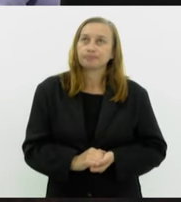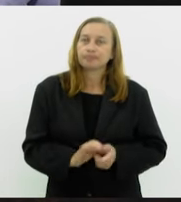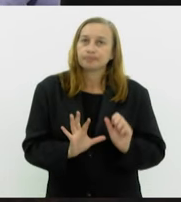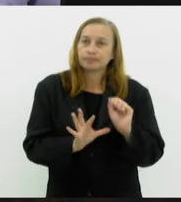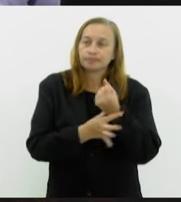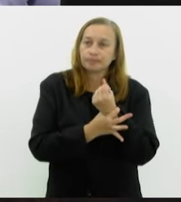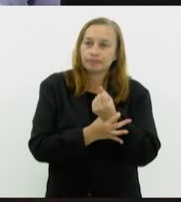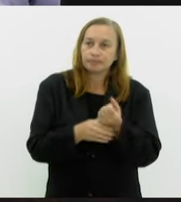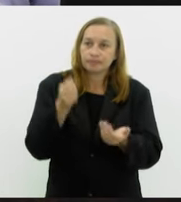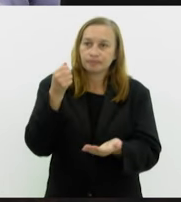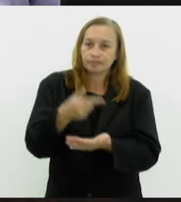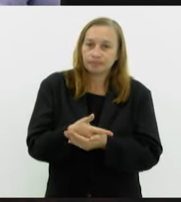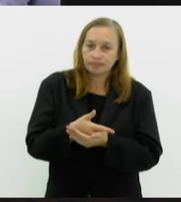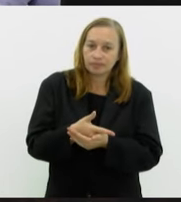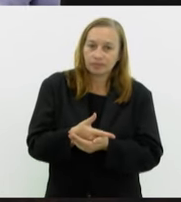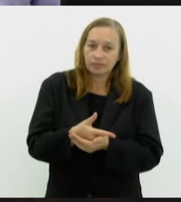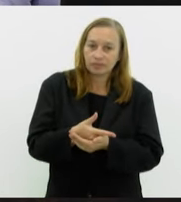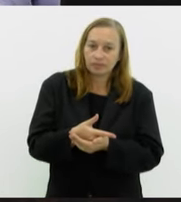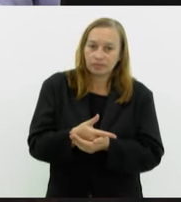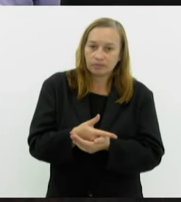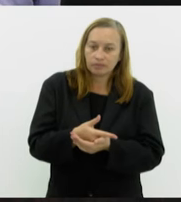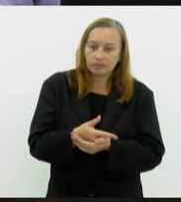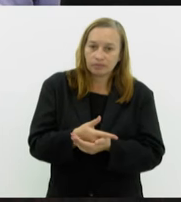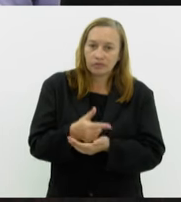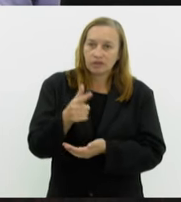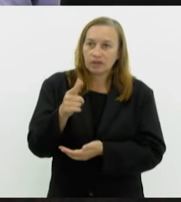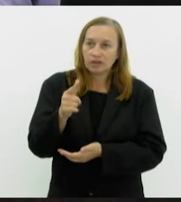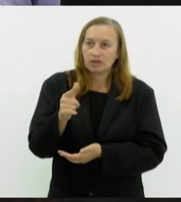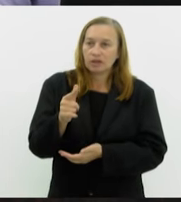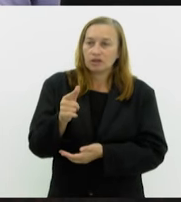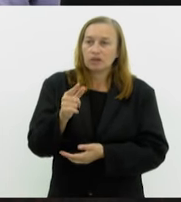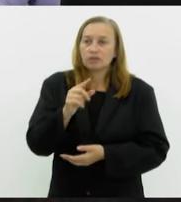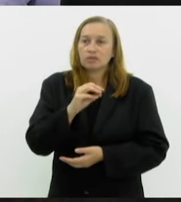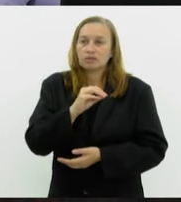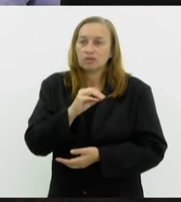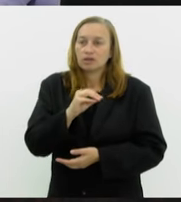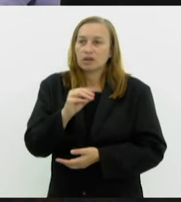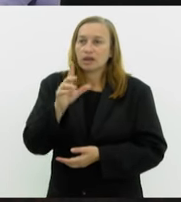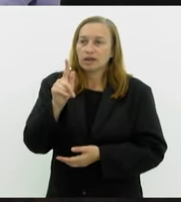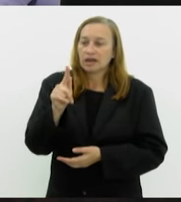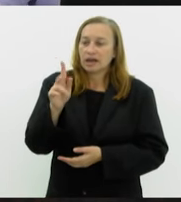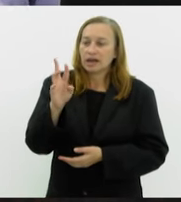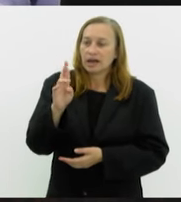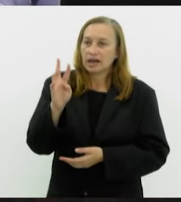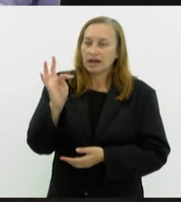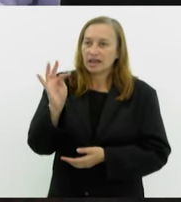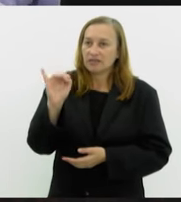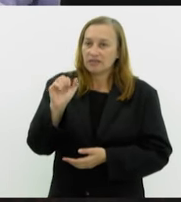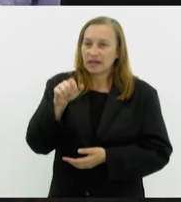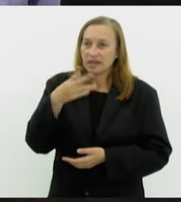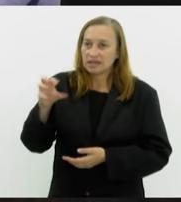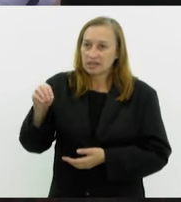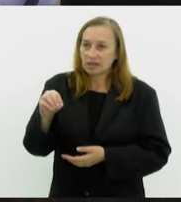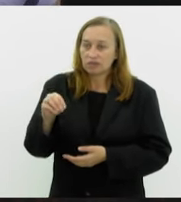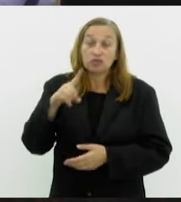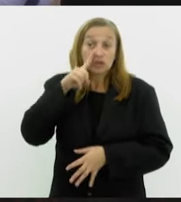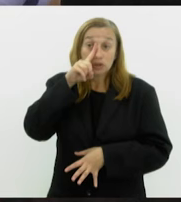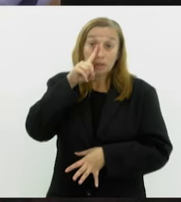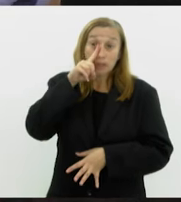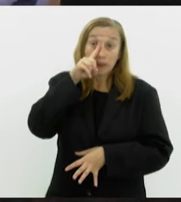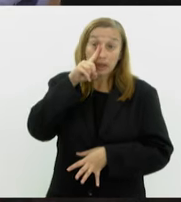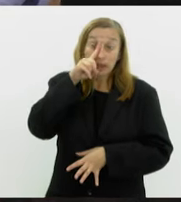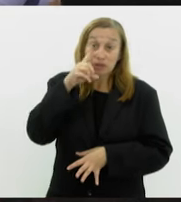garantia de pagamento da gratificação de risco da atividade militar, GRAM, aos mutilados e profissionais com